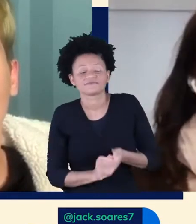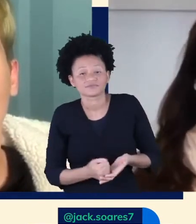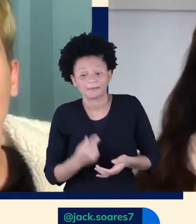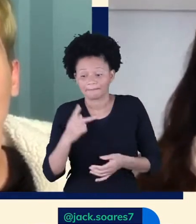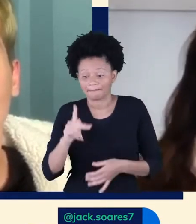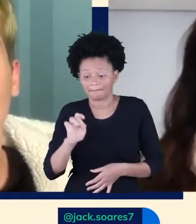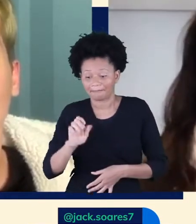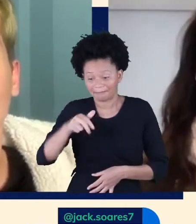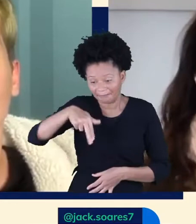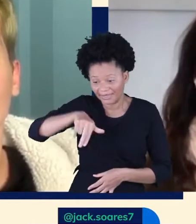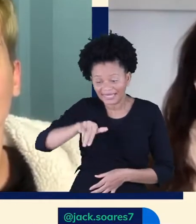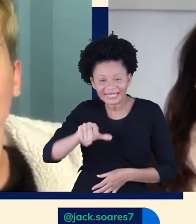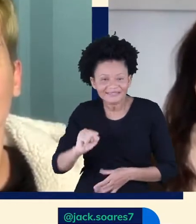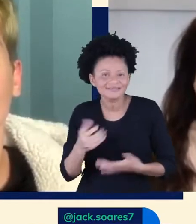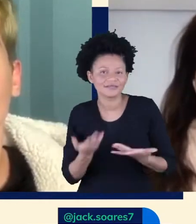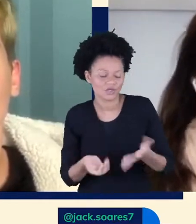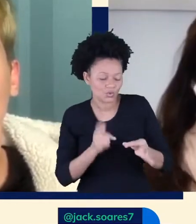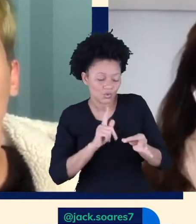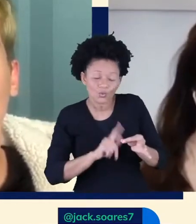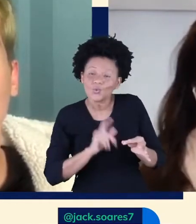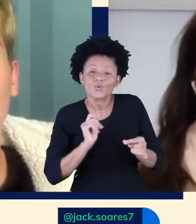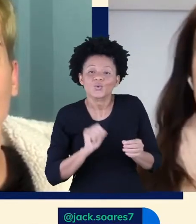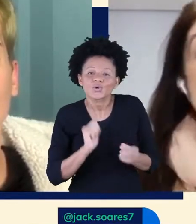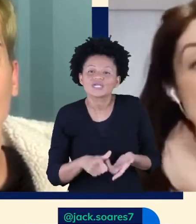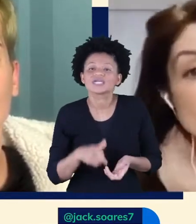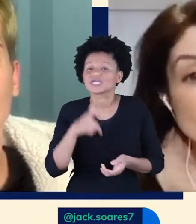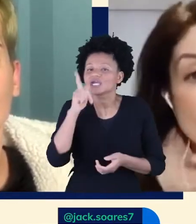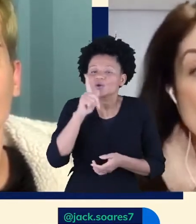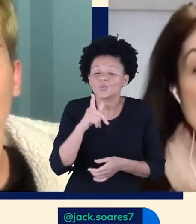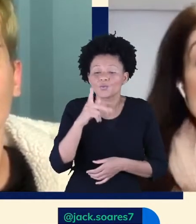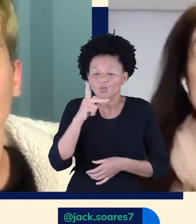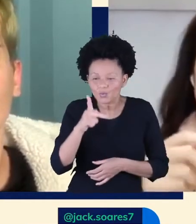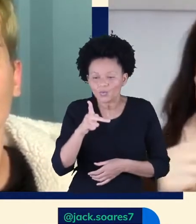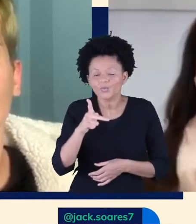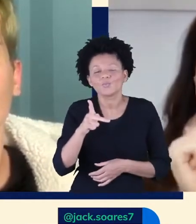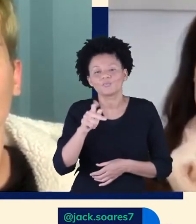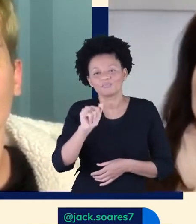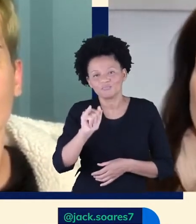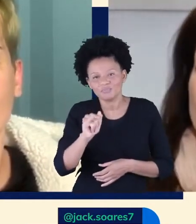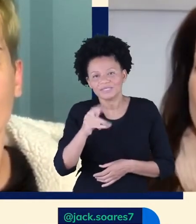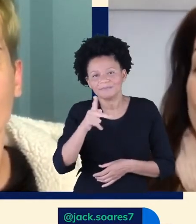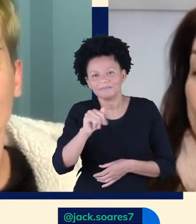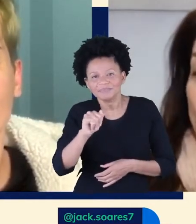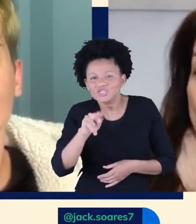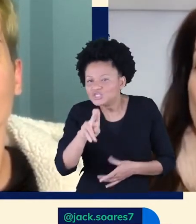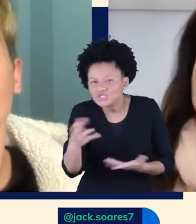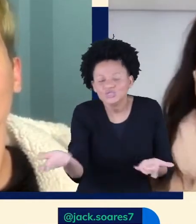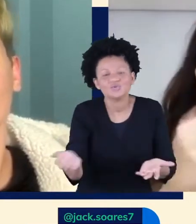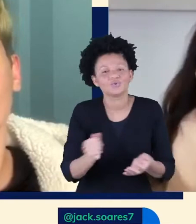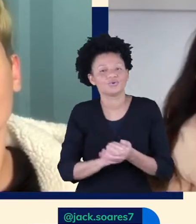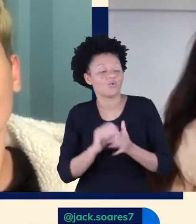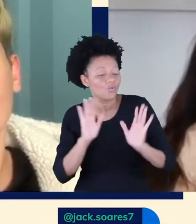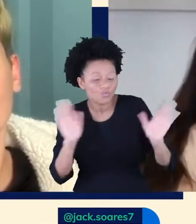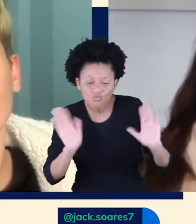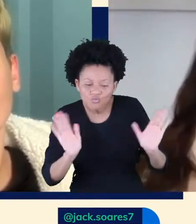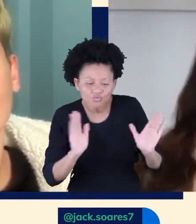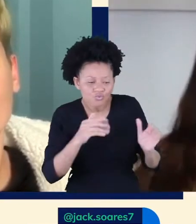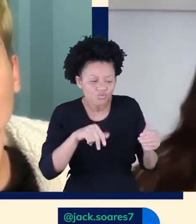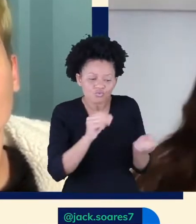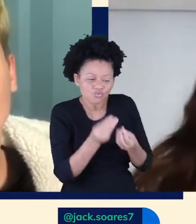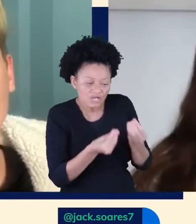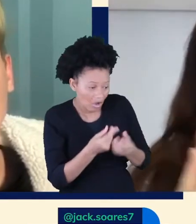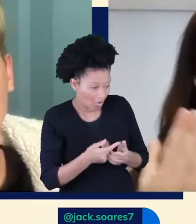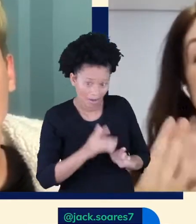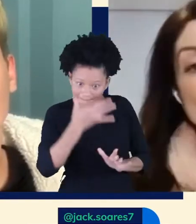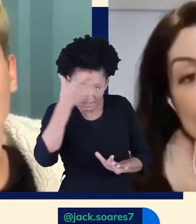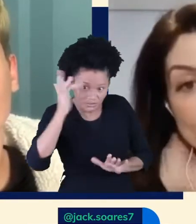ó, tô lavando o seu pênis, ou tô lavando o pipi, o pingolim, ele é seu, eu tô lavando porque você precisa de ajuda, mas se alguém te